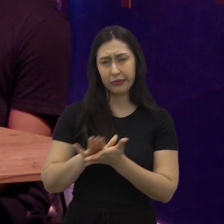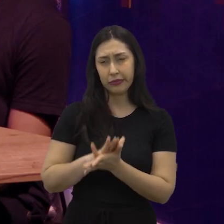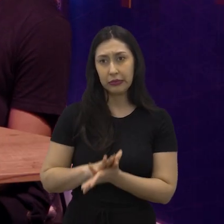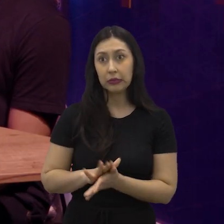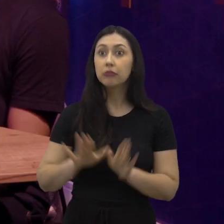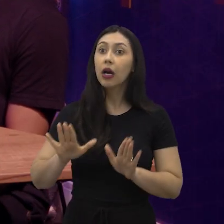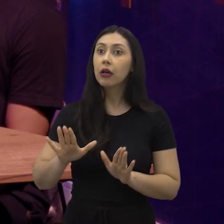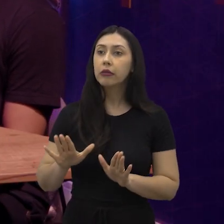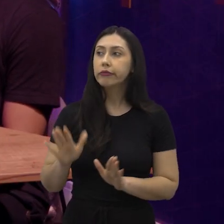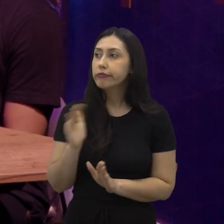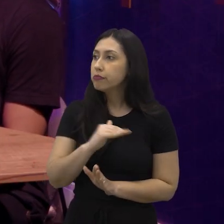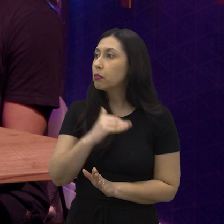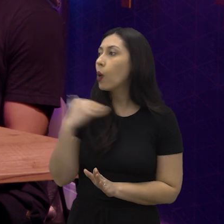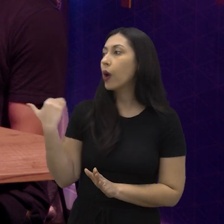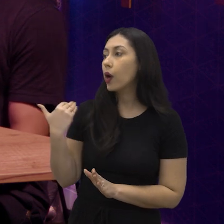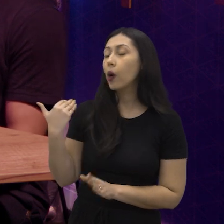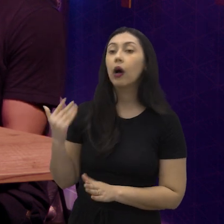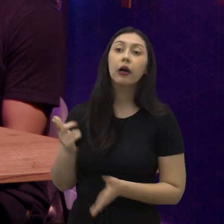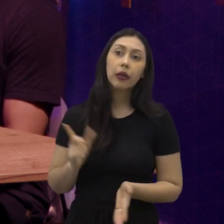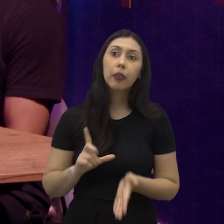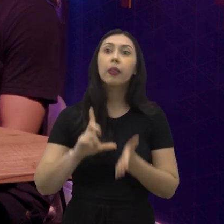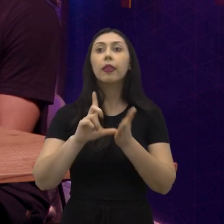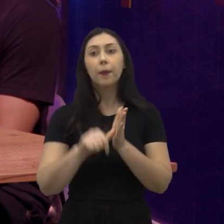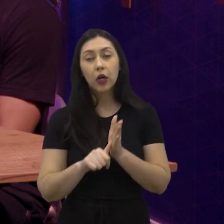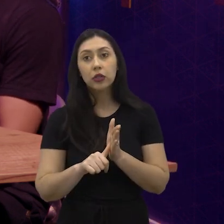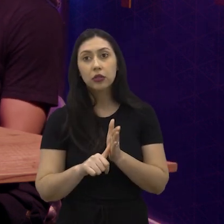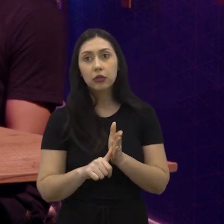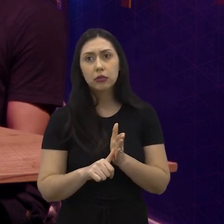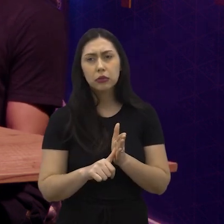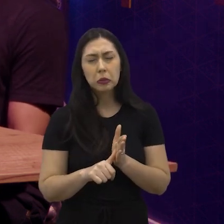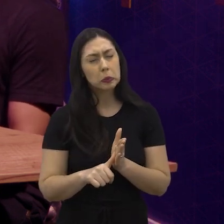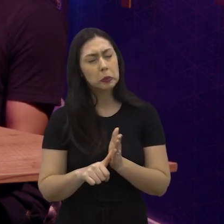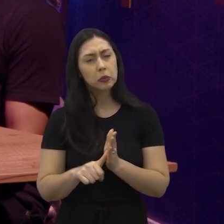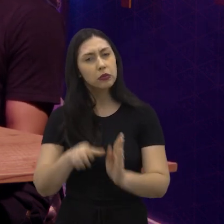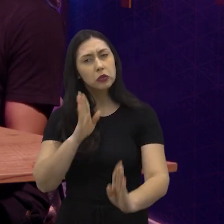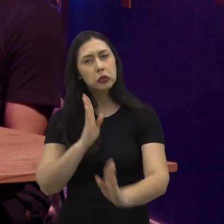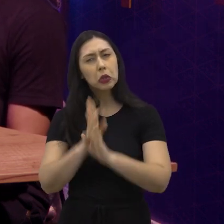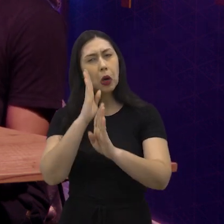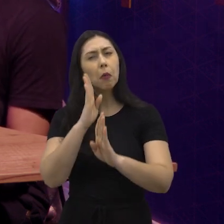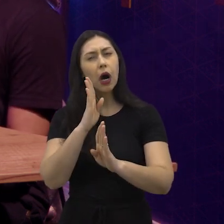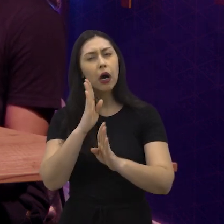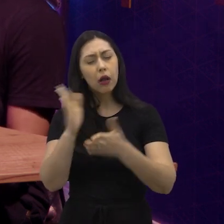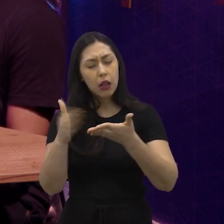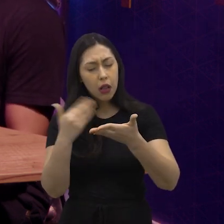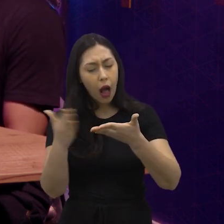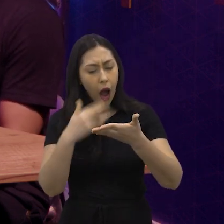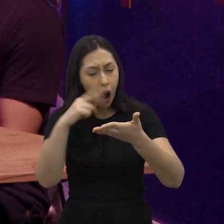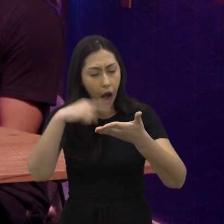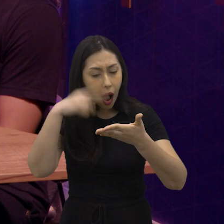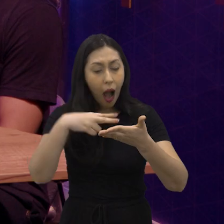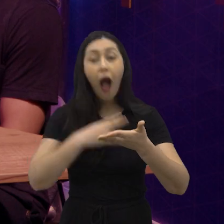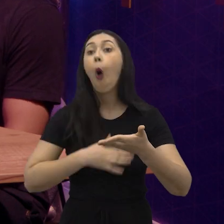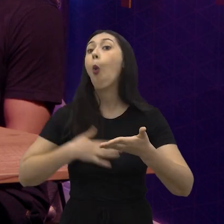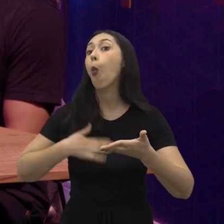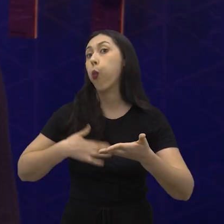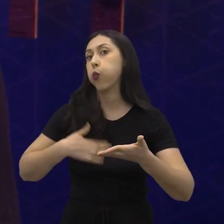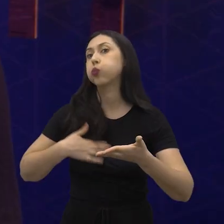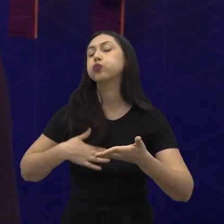desconhecidão, mas depois que ele faleceu, a galera acabou descobrindo, né, e caiu no gosto.